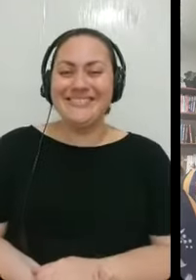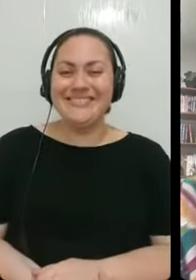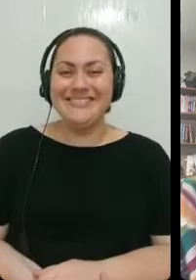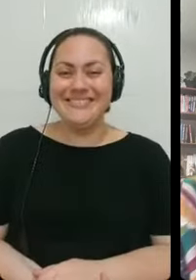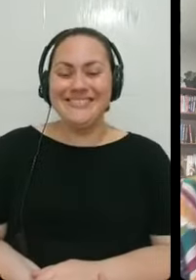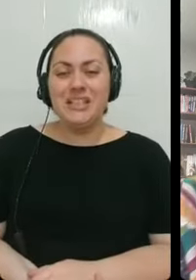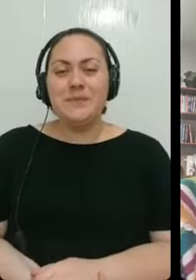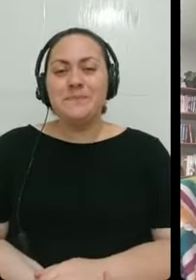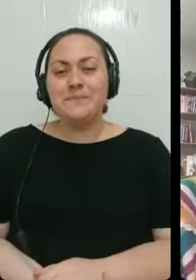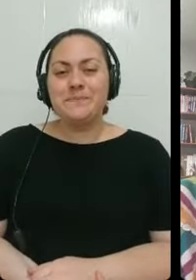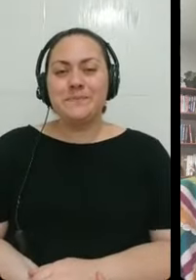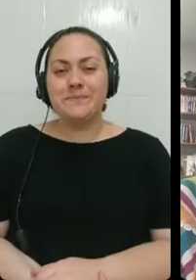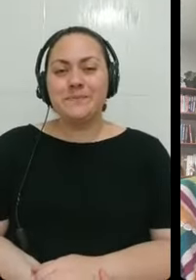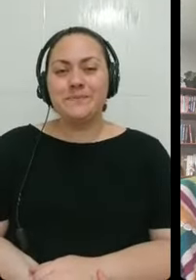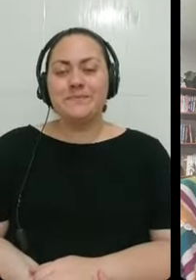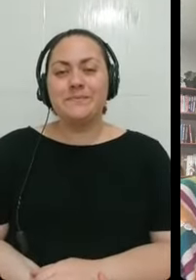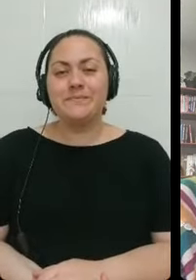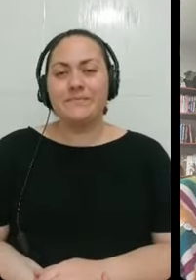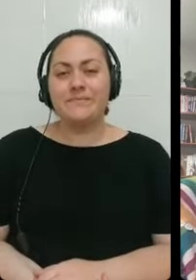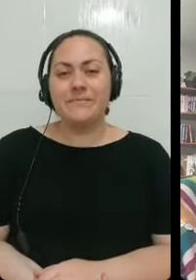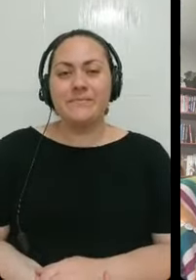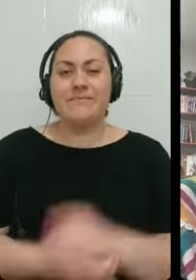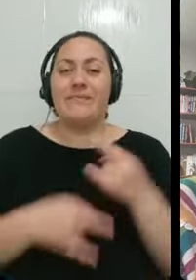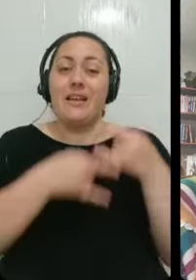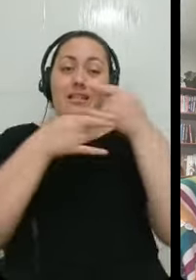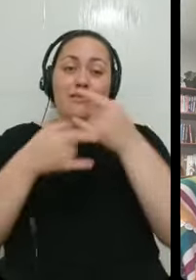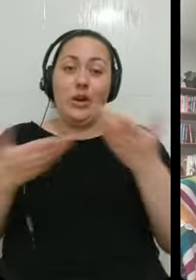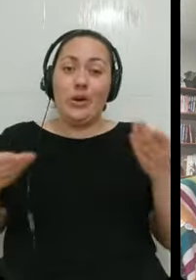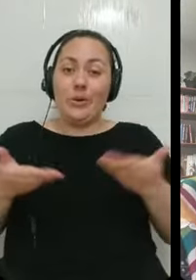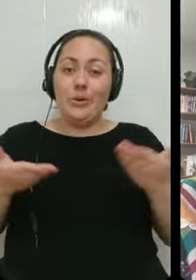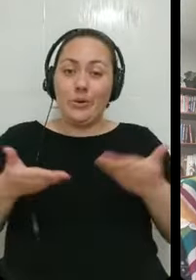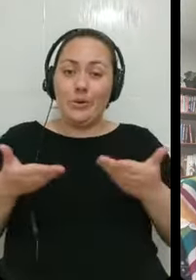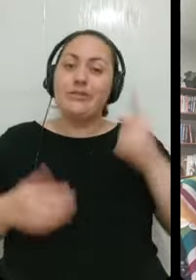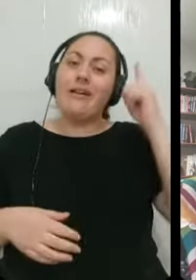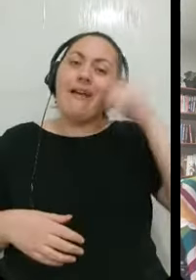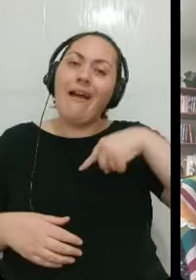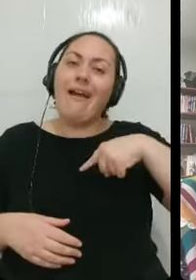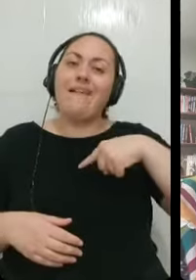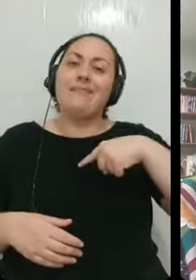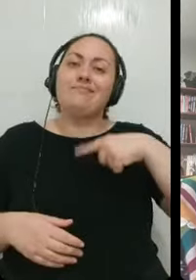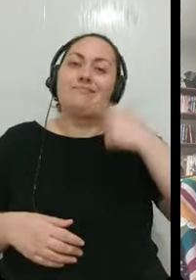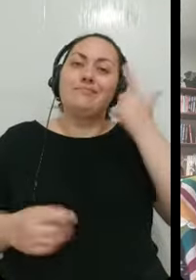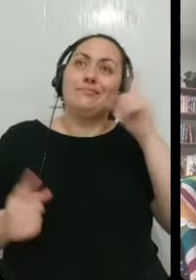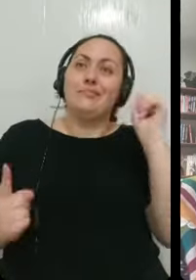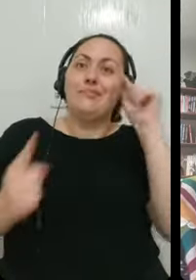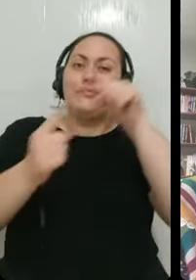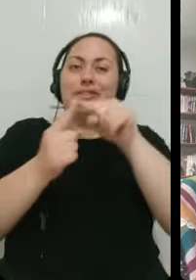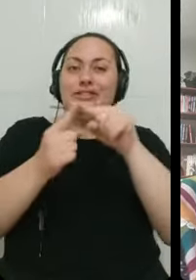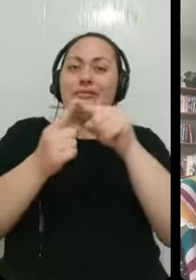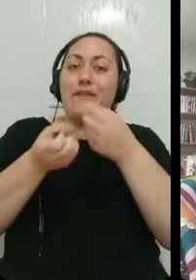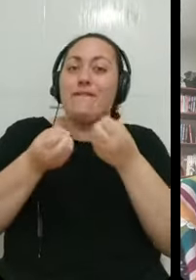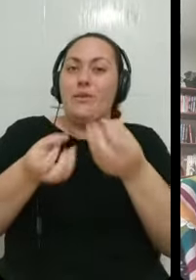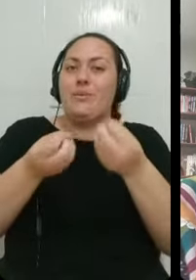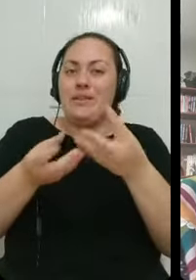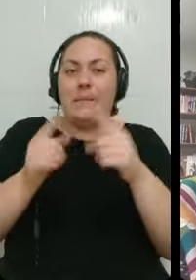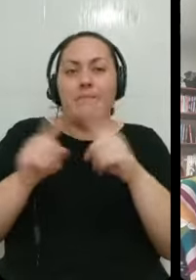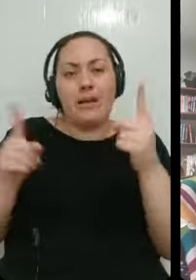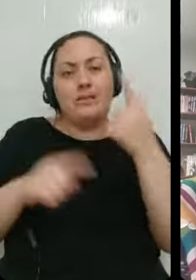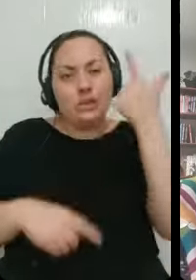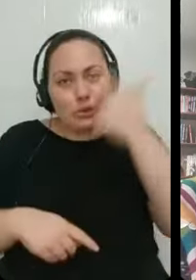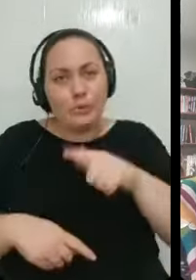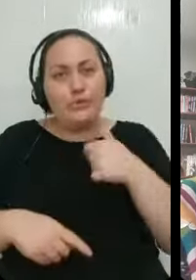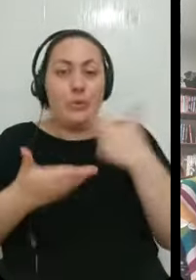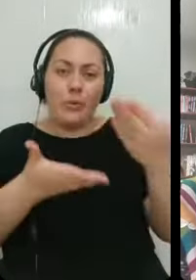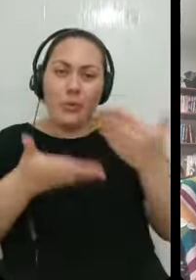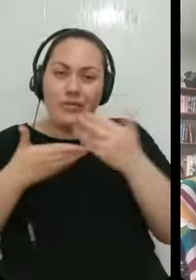que a live agora hoje foi nosso recurso, mas acho que reforça o teu convite, que além